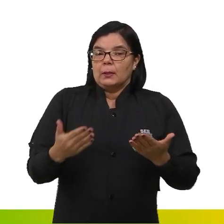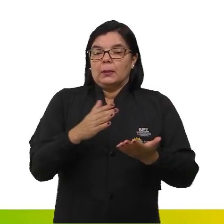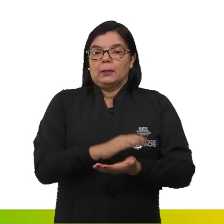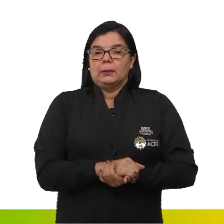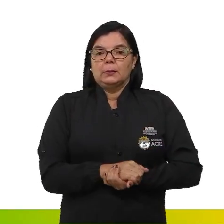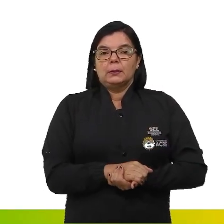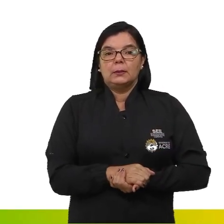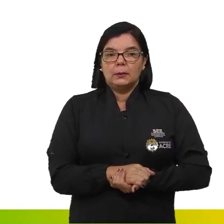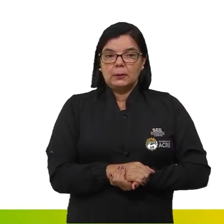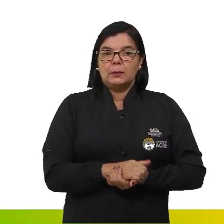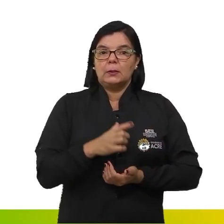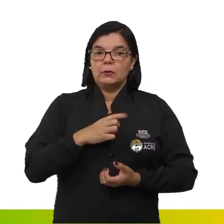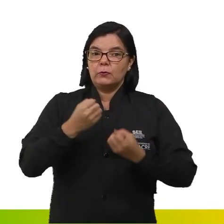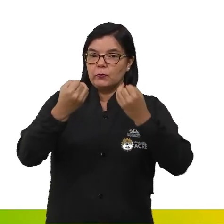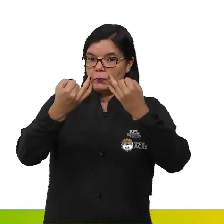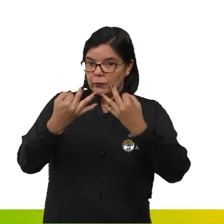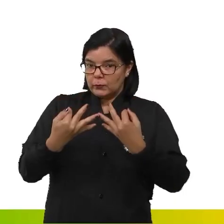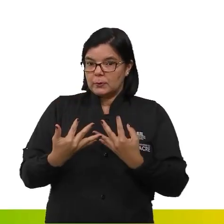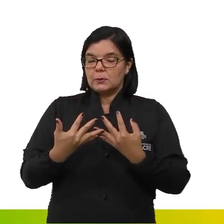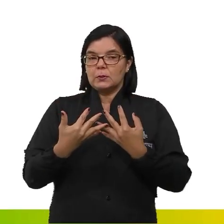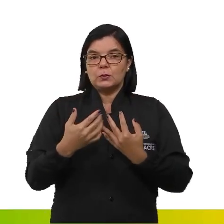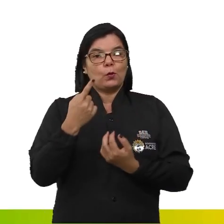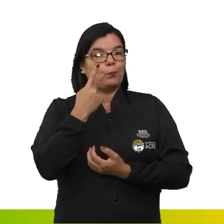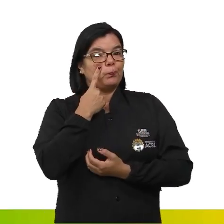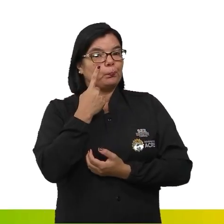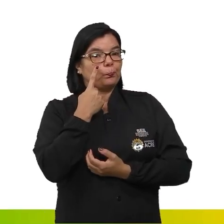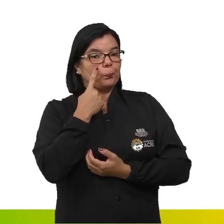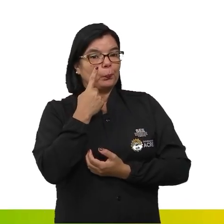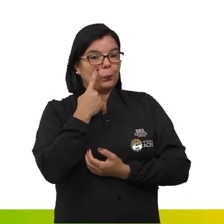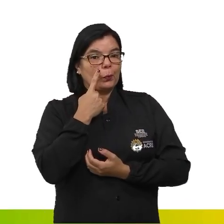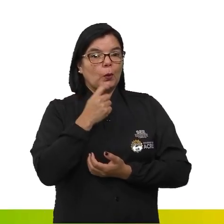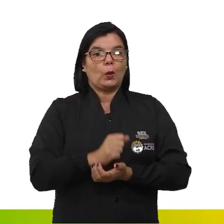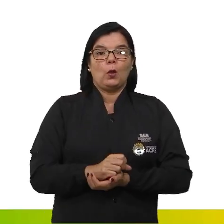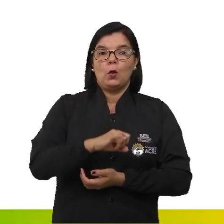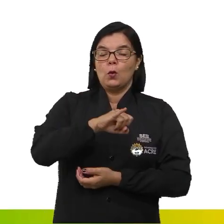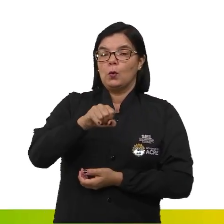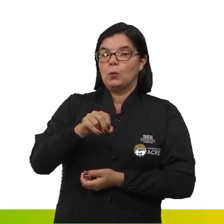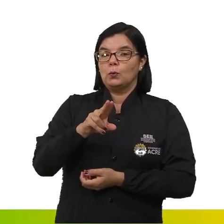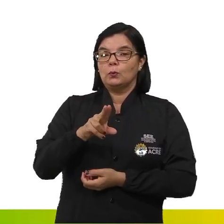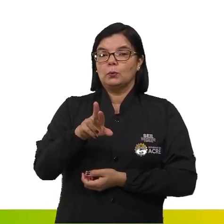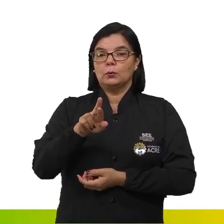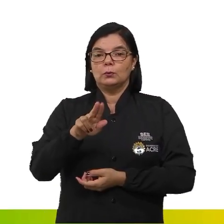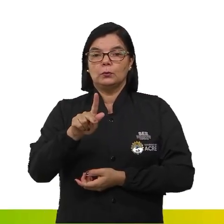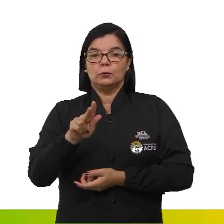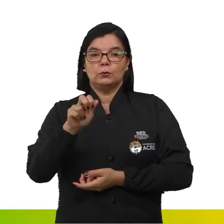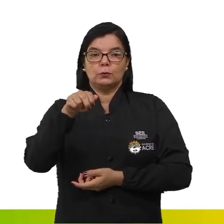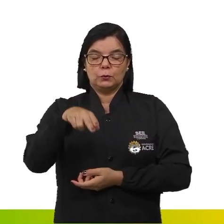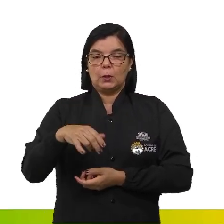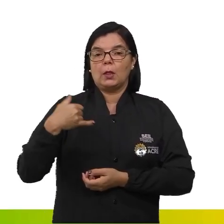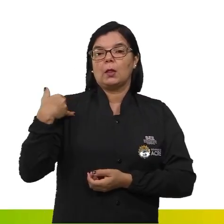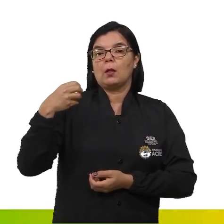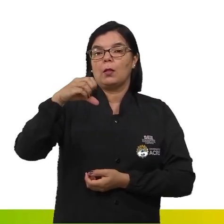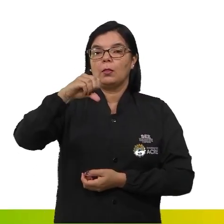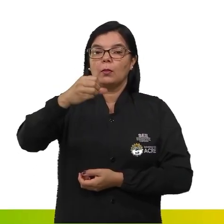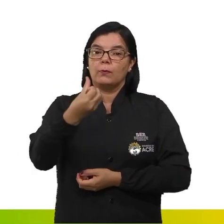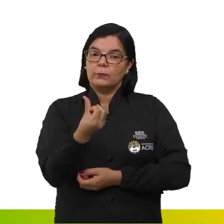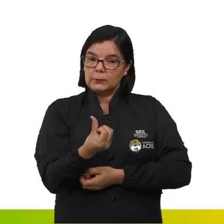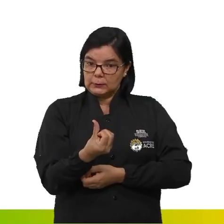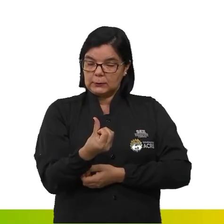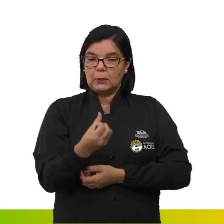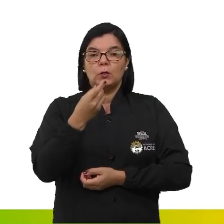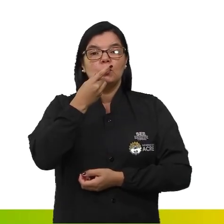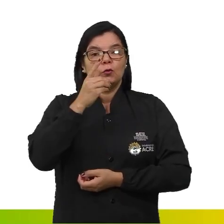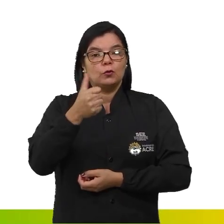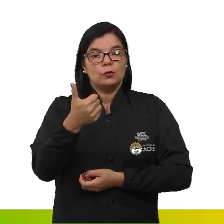nós vamos começar a amenizar as coisas. Olha aí, o Jorge Habermas, ele já tem 96 anos, completou no